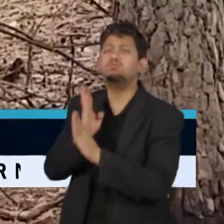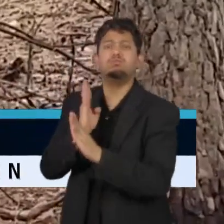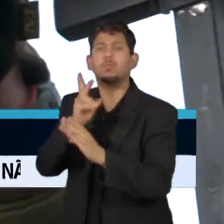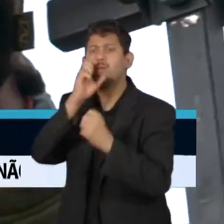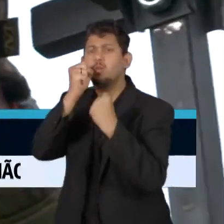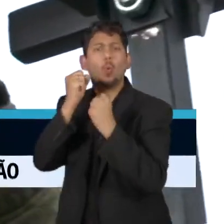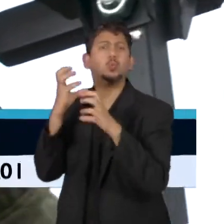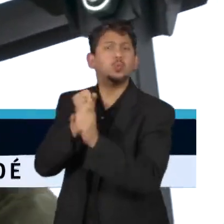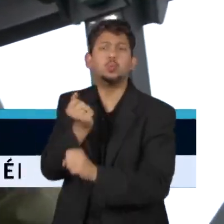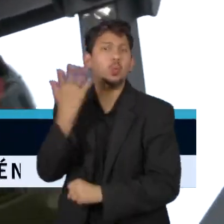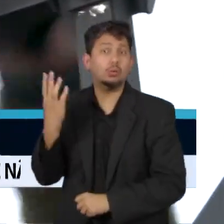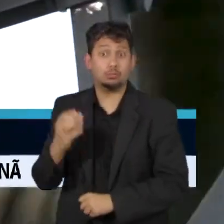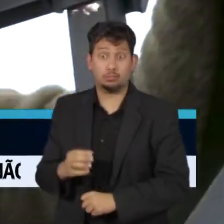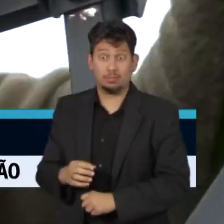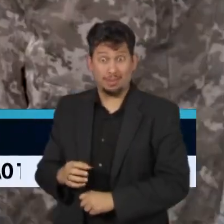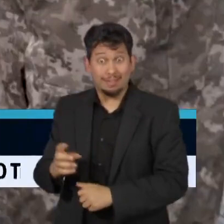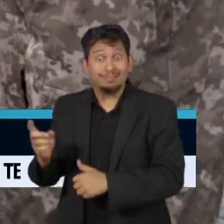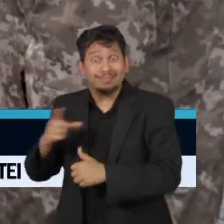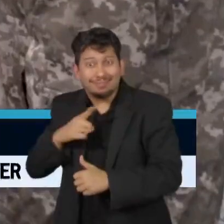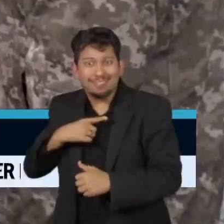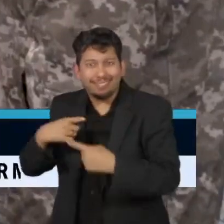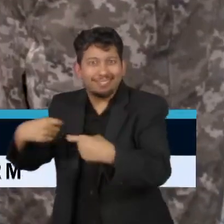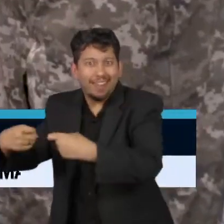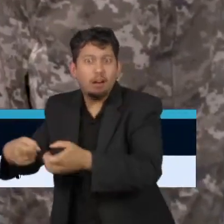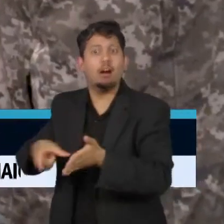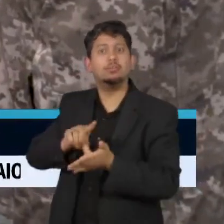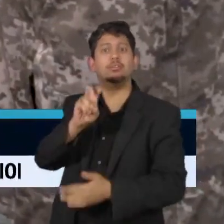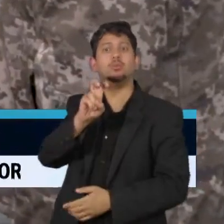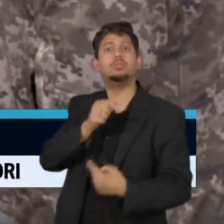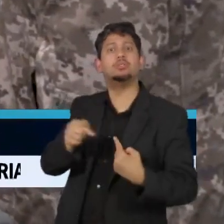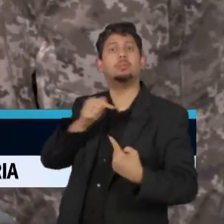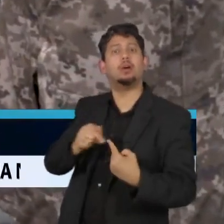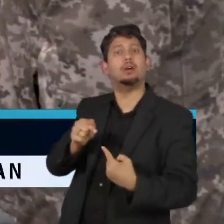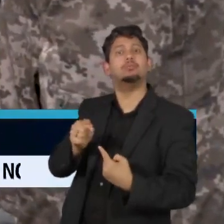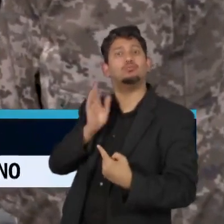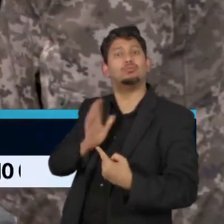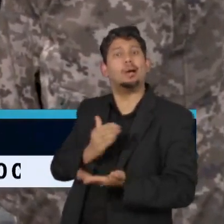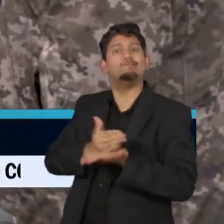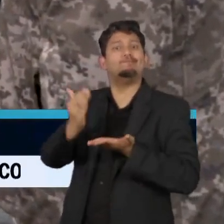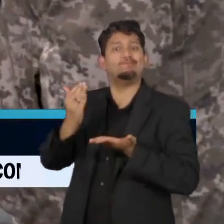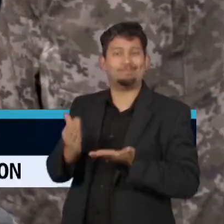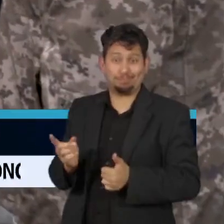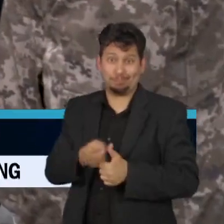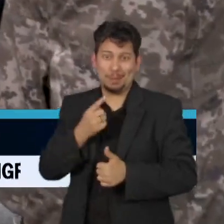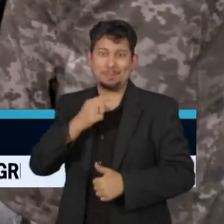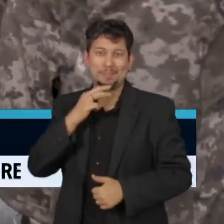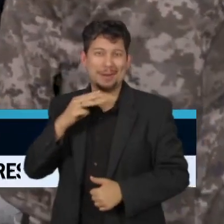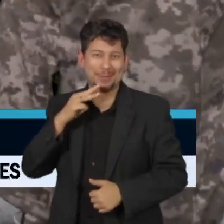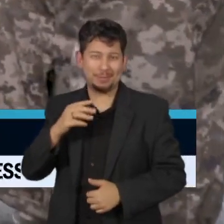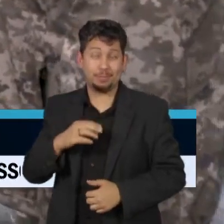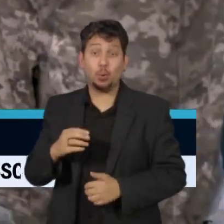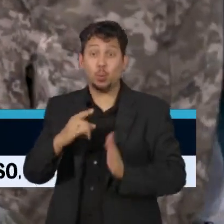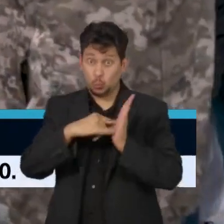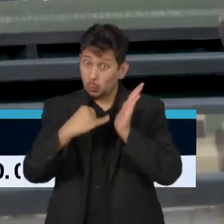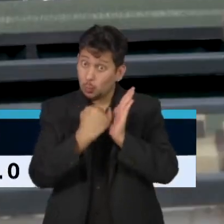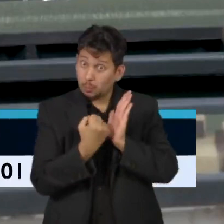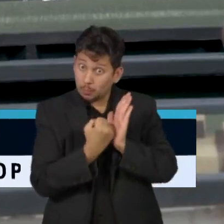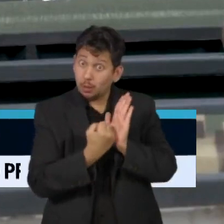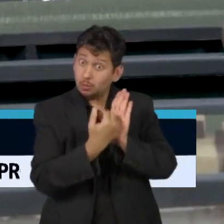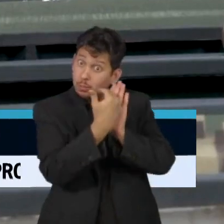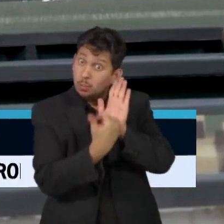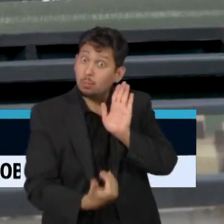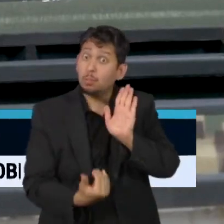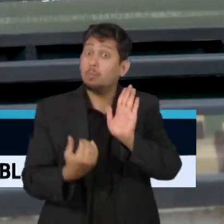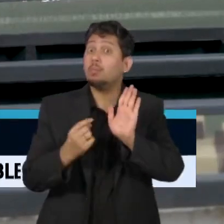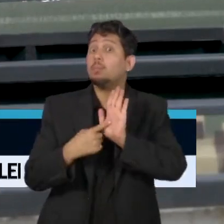feitos há cinco semanas o mais recente seria de Primeiro de Março em um dos documentos por exemplo havia o cronograma de treinamento de